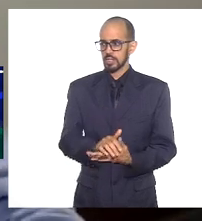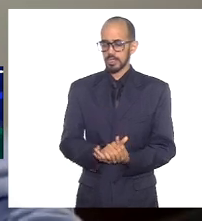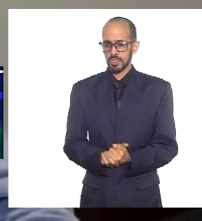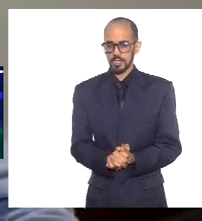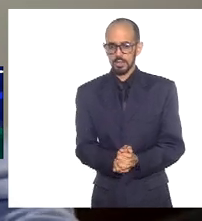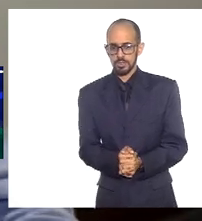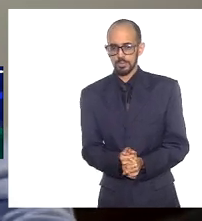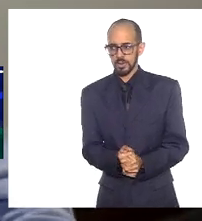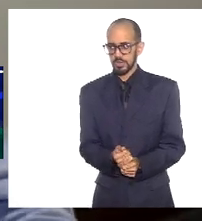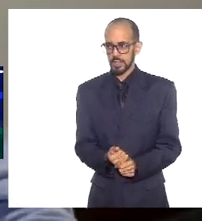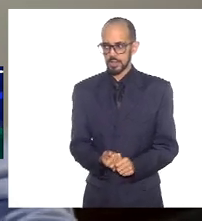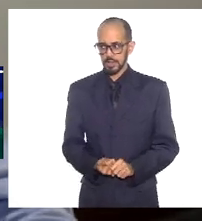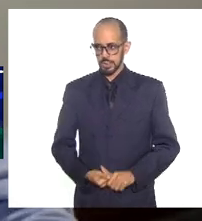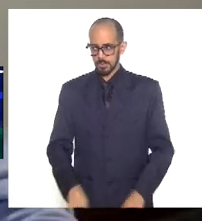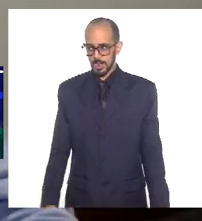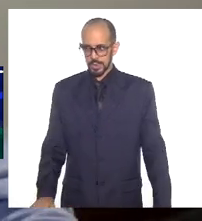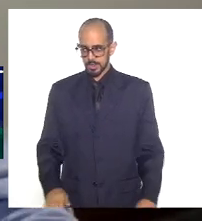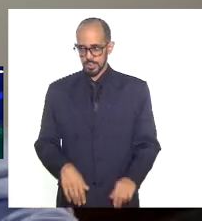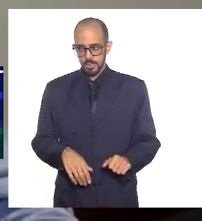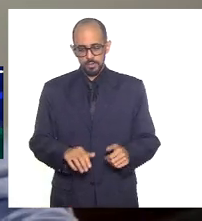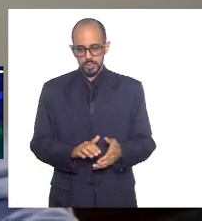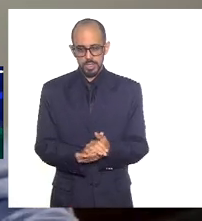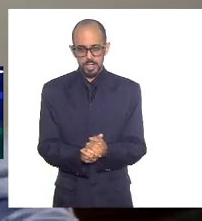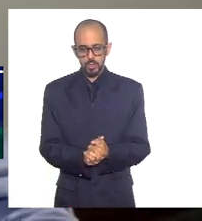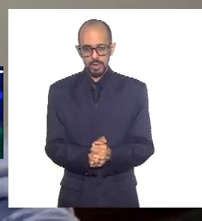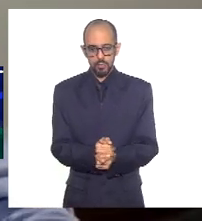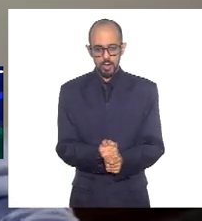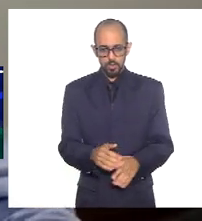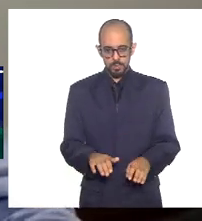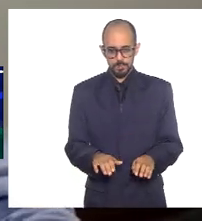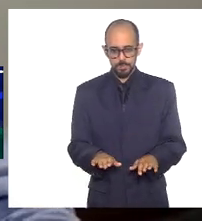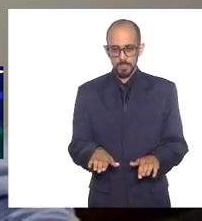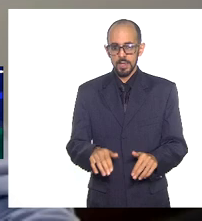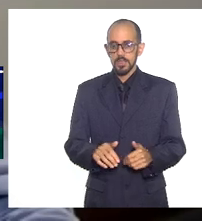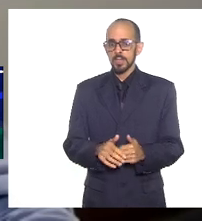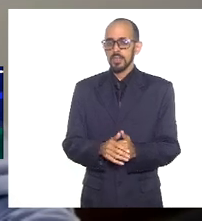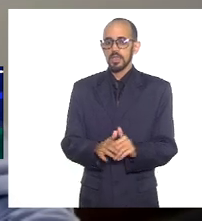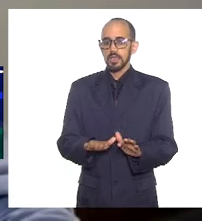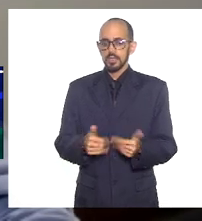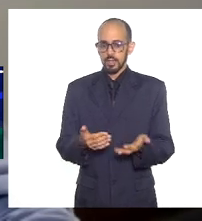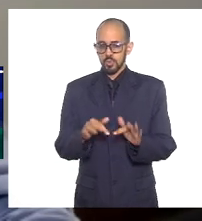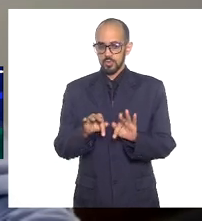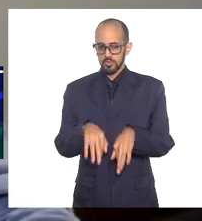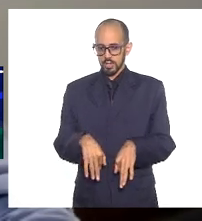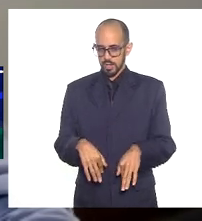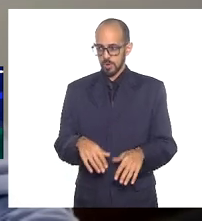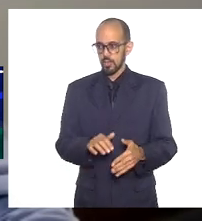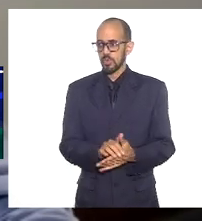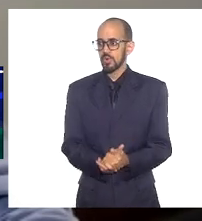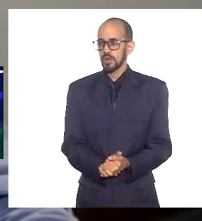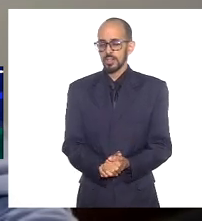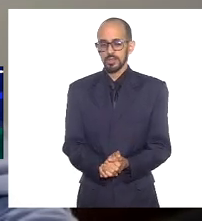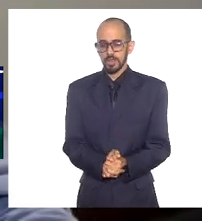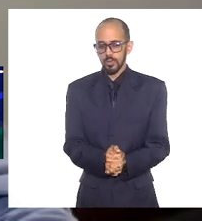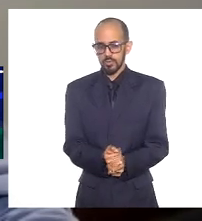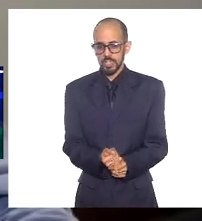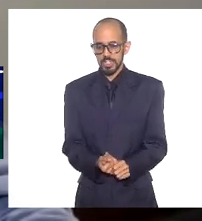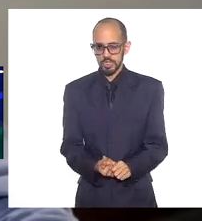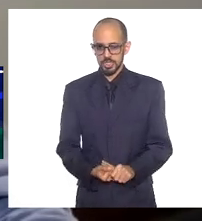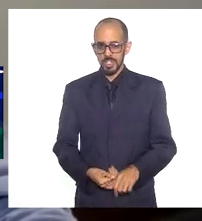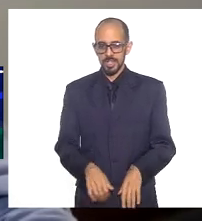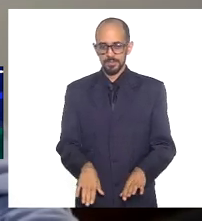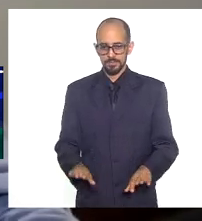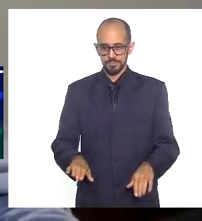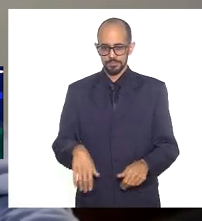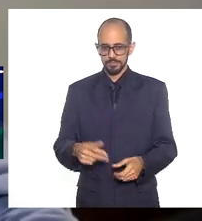a possibilidade de contar com contribuições e por último a antecipação dos